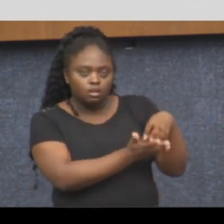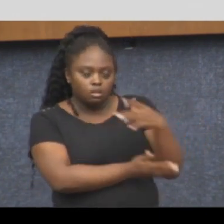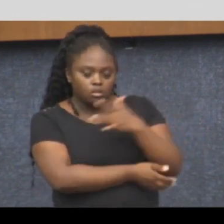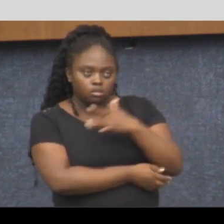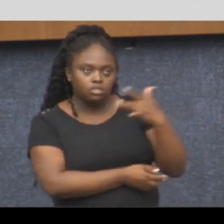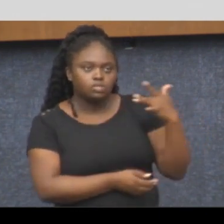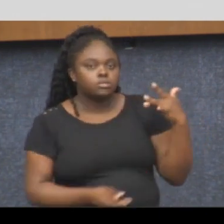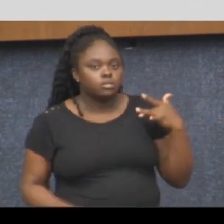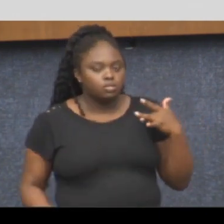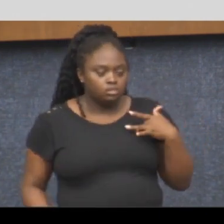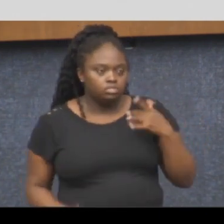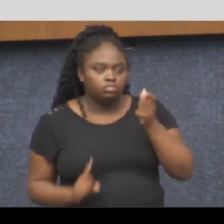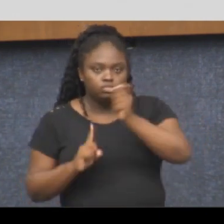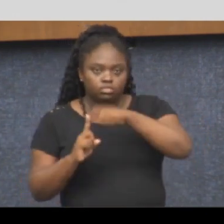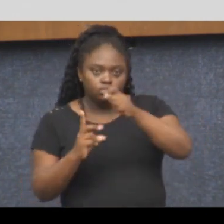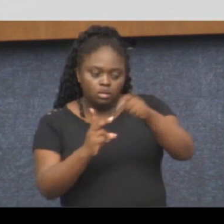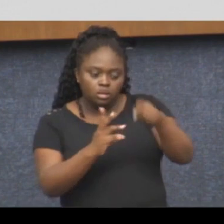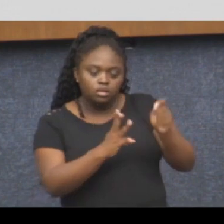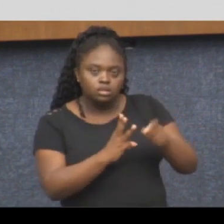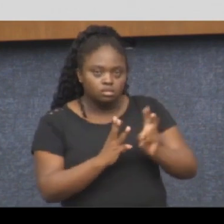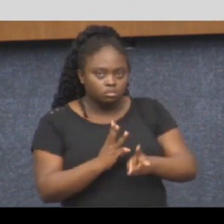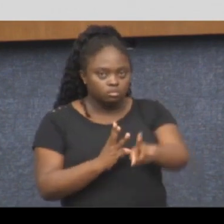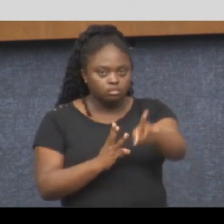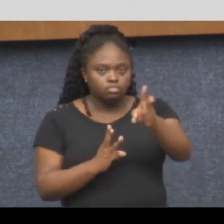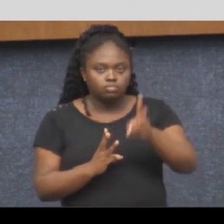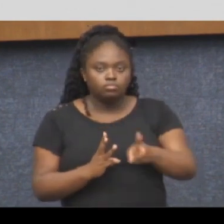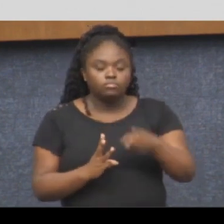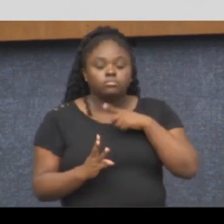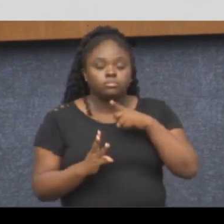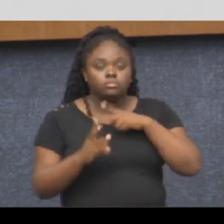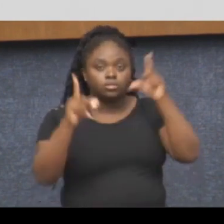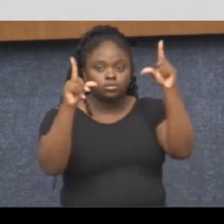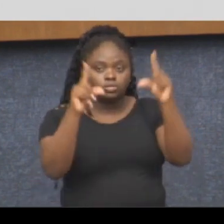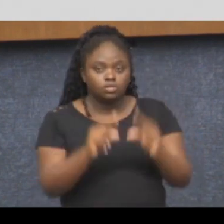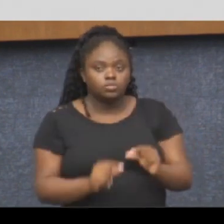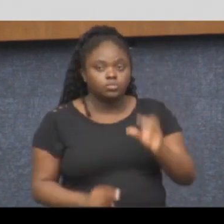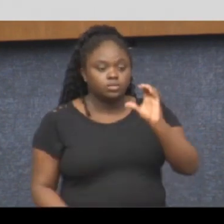né, de meses contínuos, eu tenho uma redução de